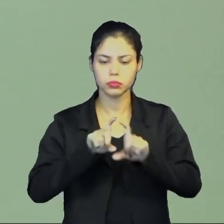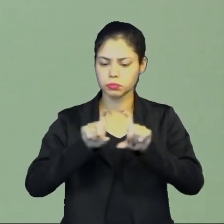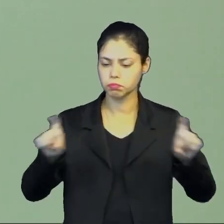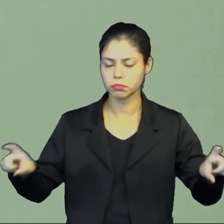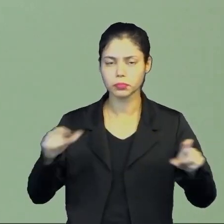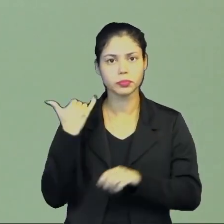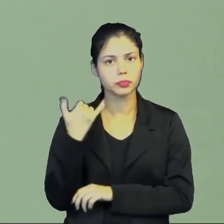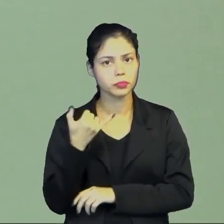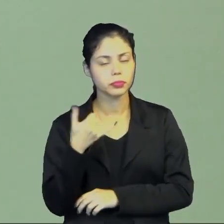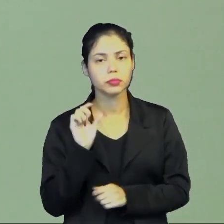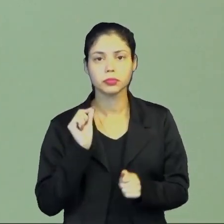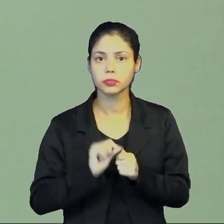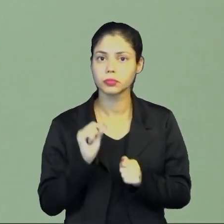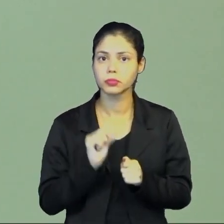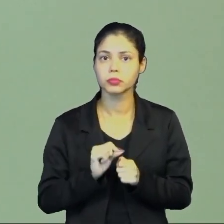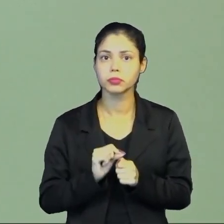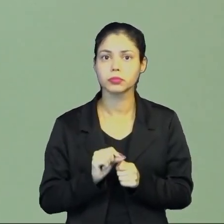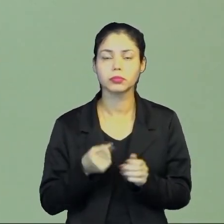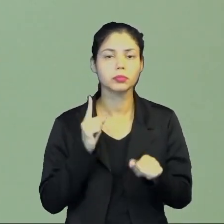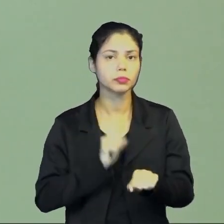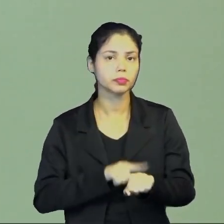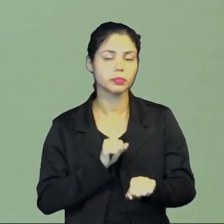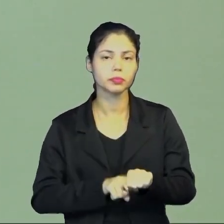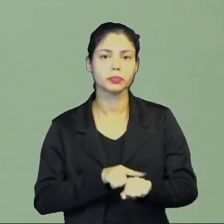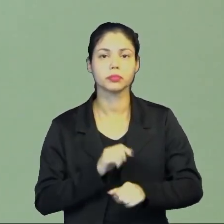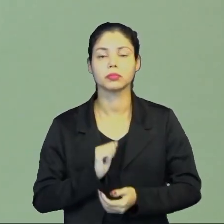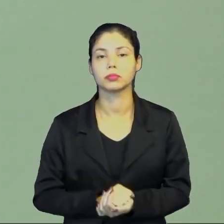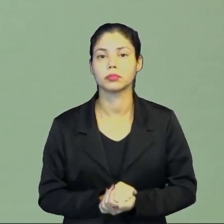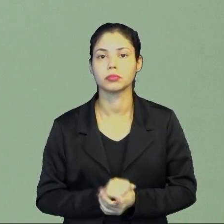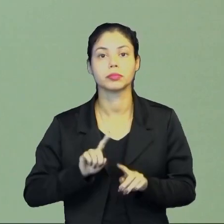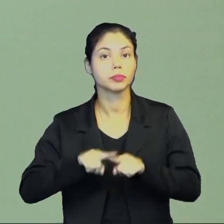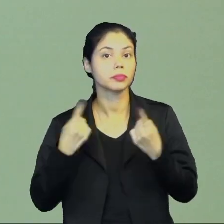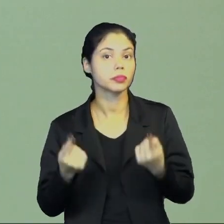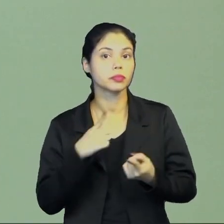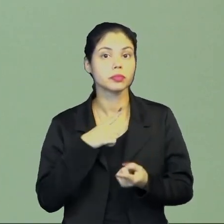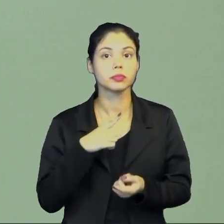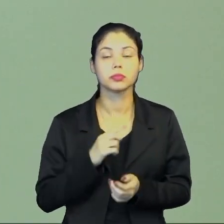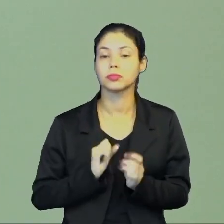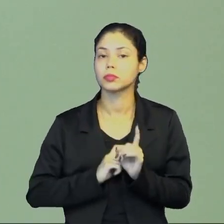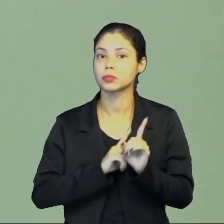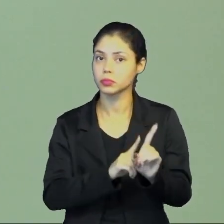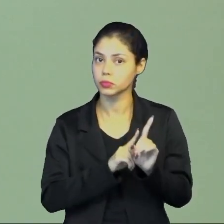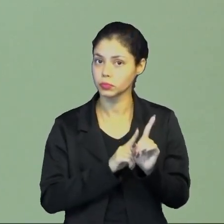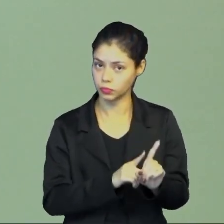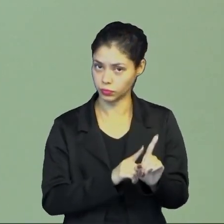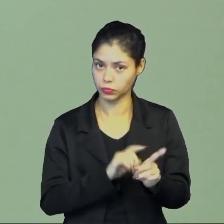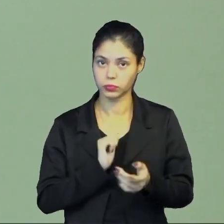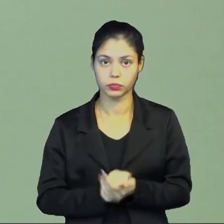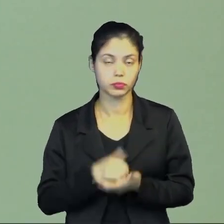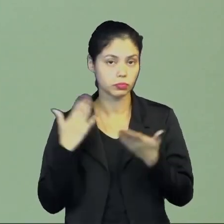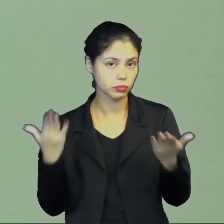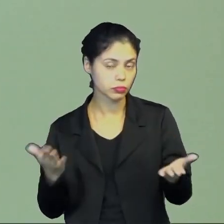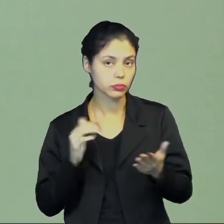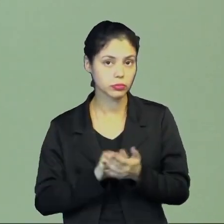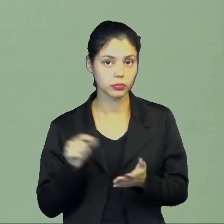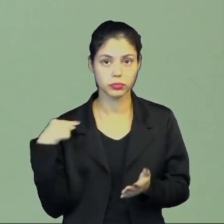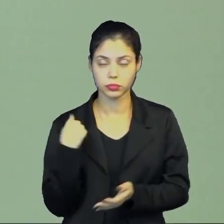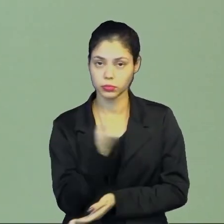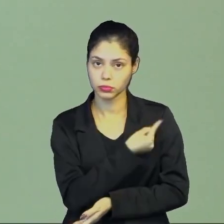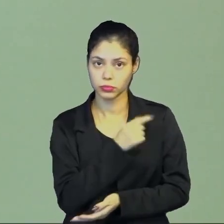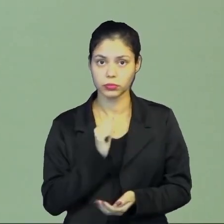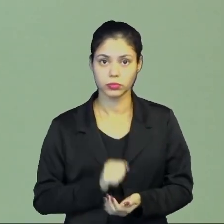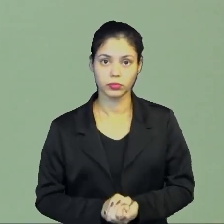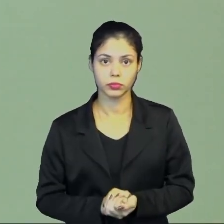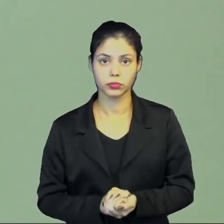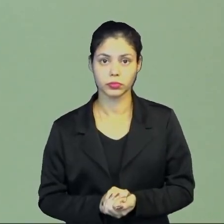uma caneta e fazer na hora. Mas tem os seus segmentos, tá? Então, para a gente construir